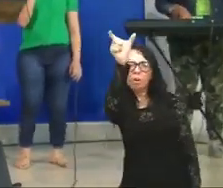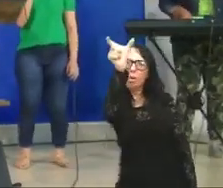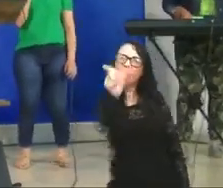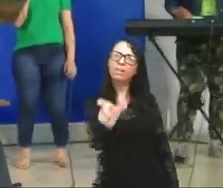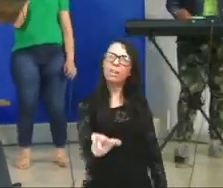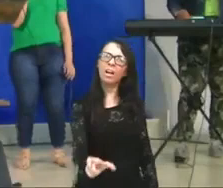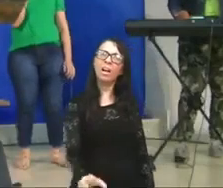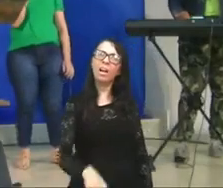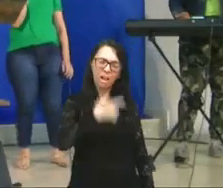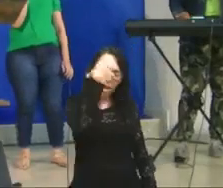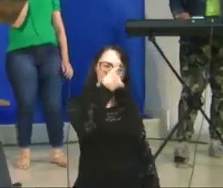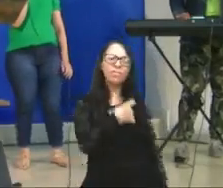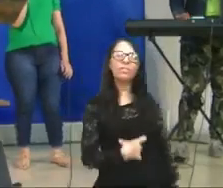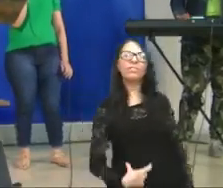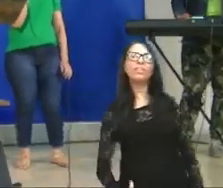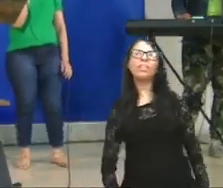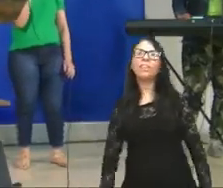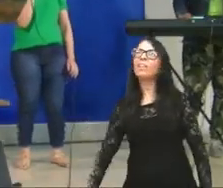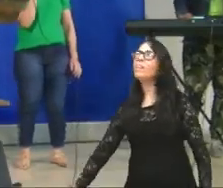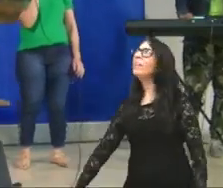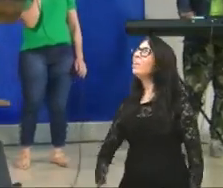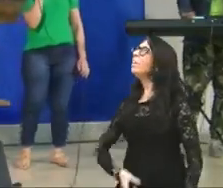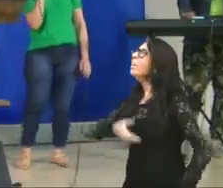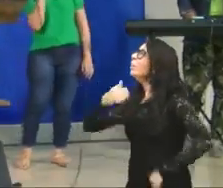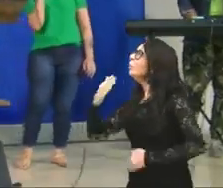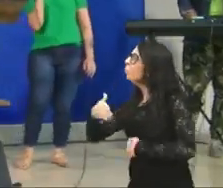Assim como está diante